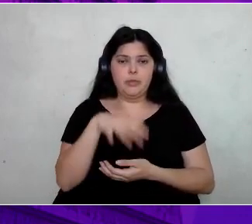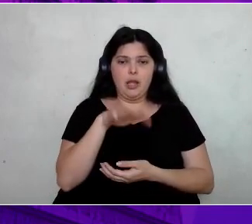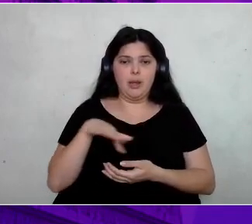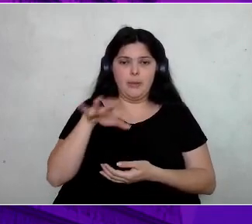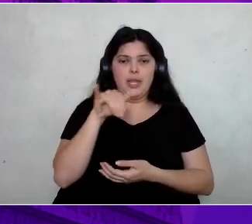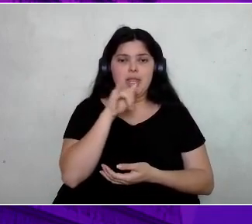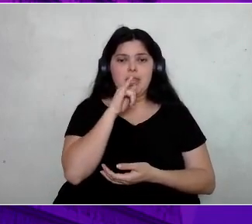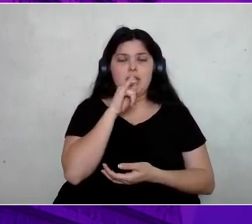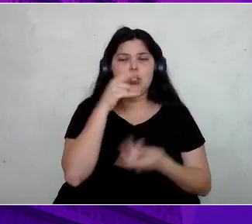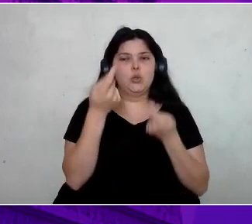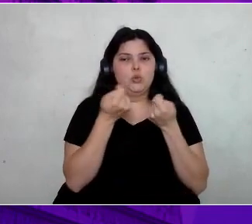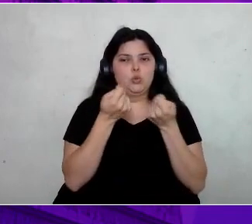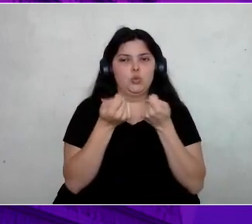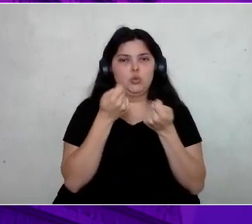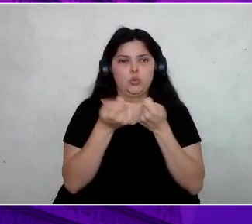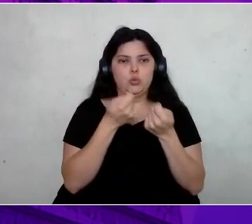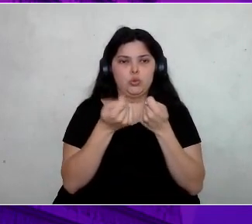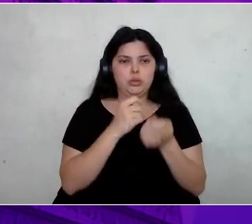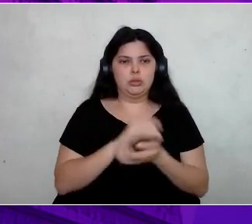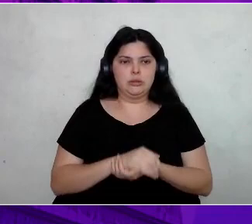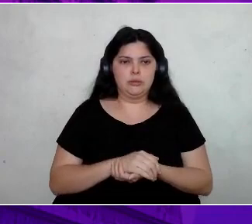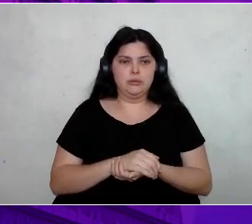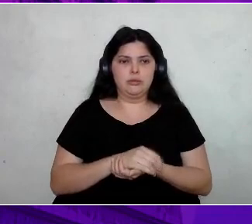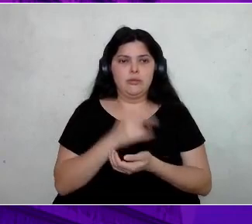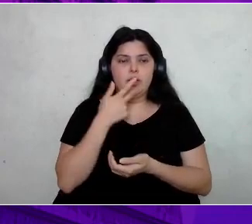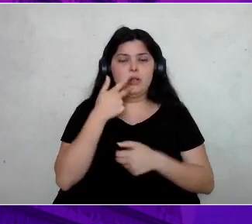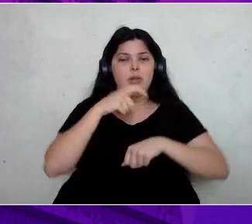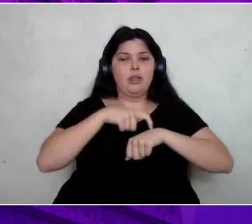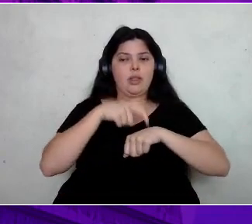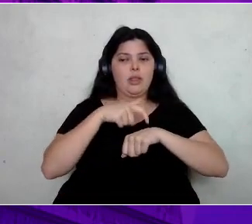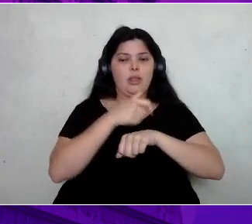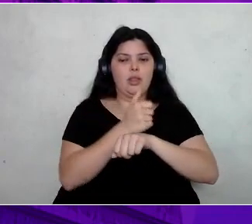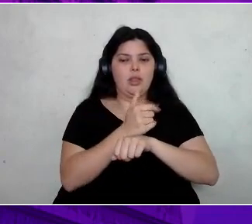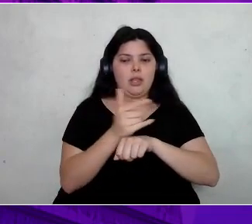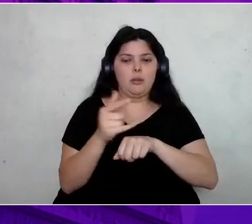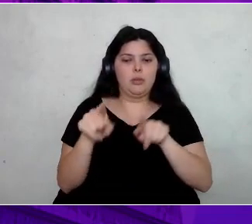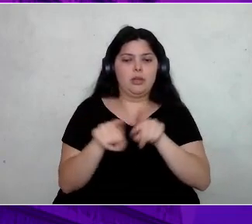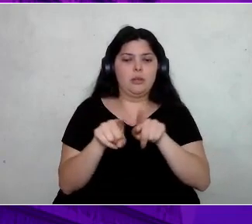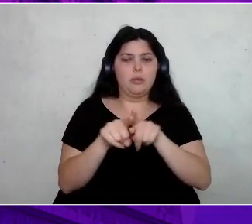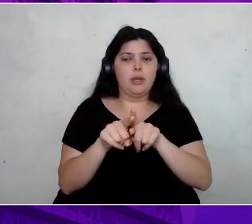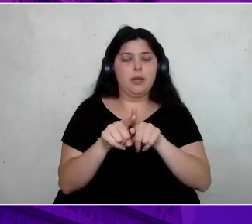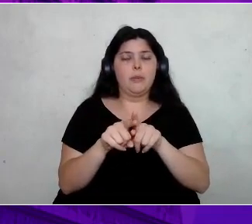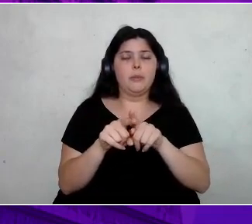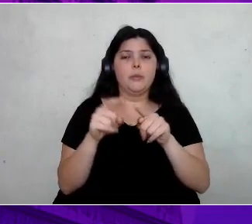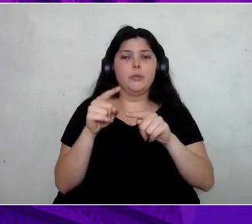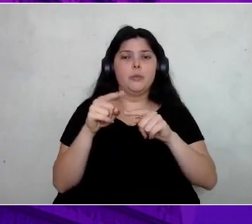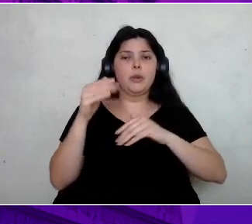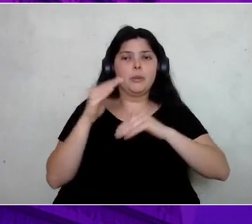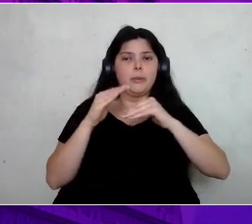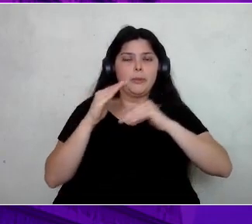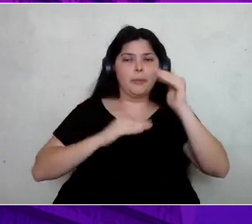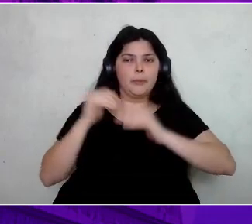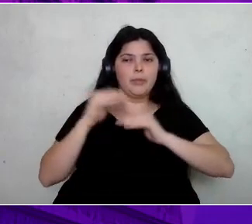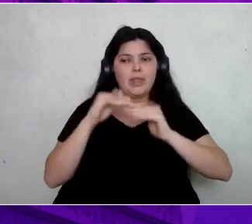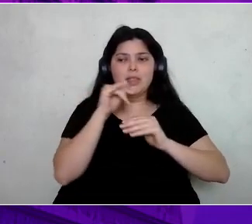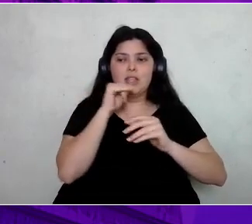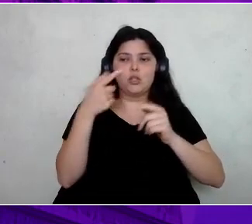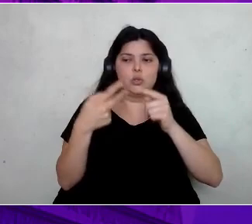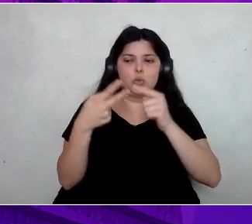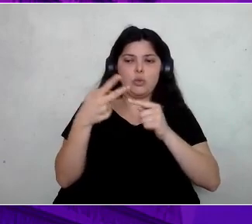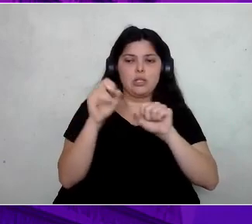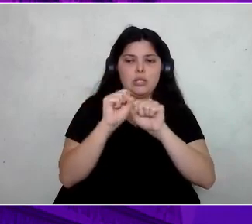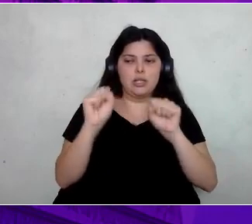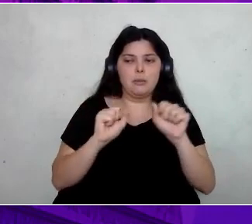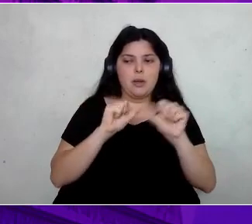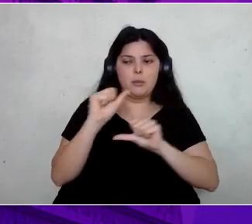controlado, inclusive falando de tempo, porque o momento em que eu executo o teste nos dois sistemas pode mudar o resultado.